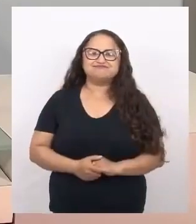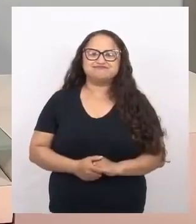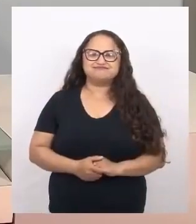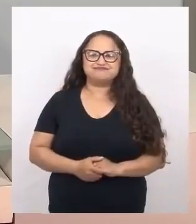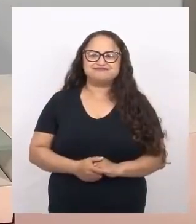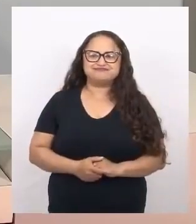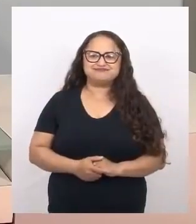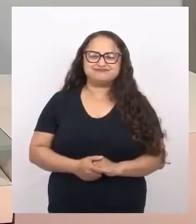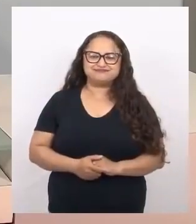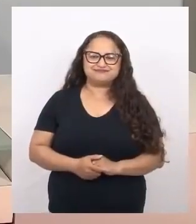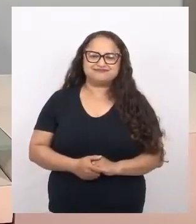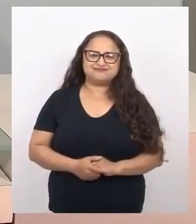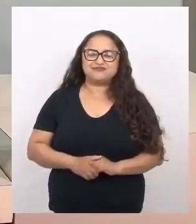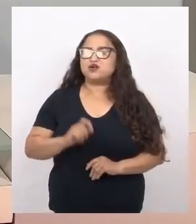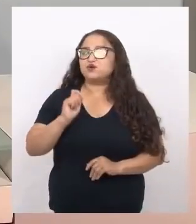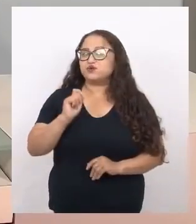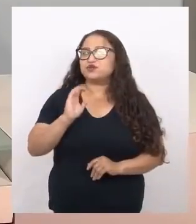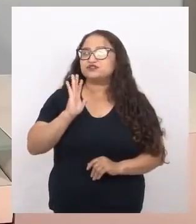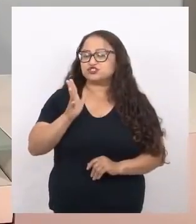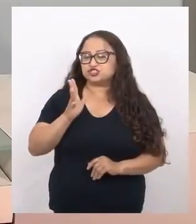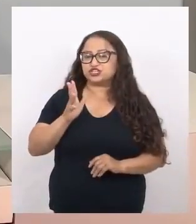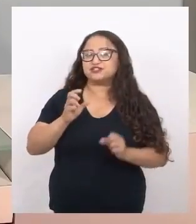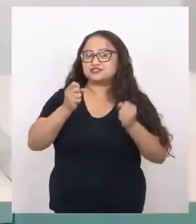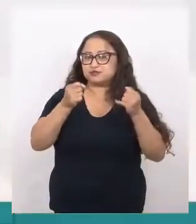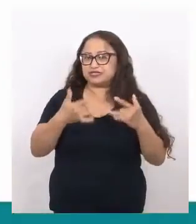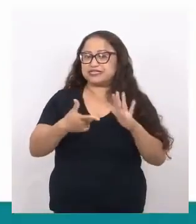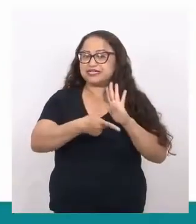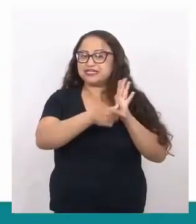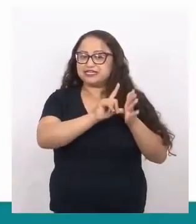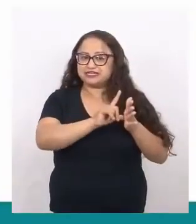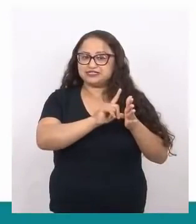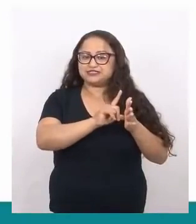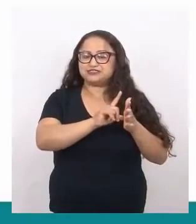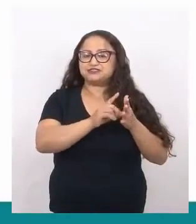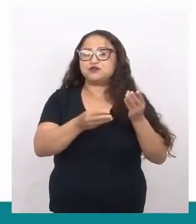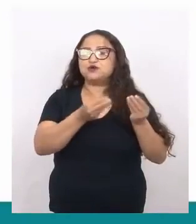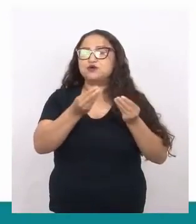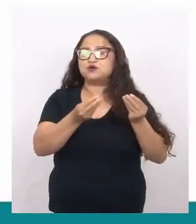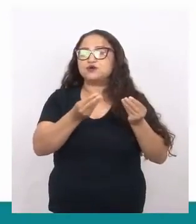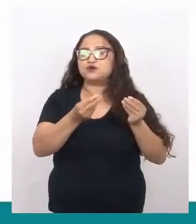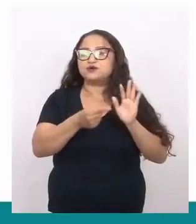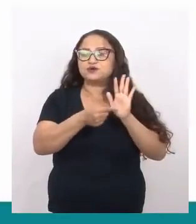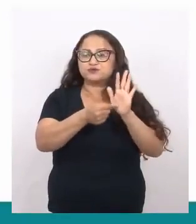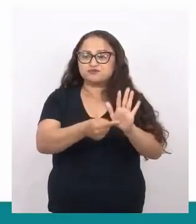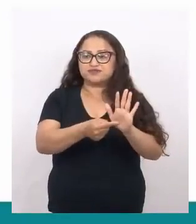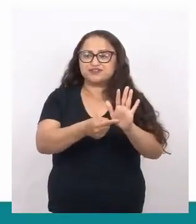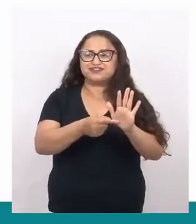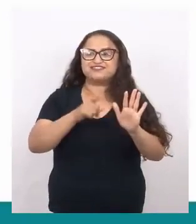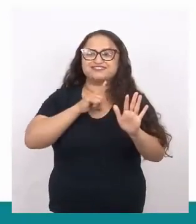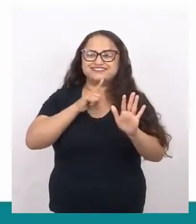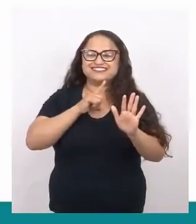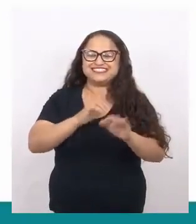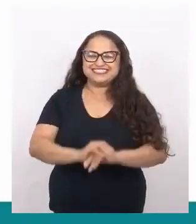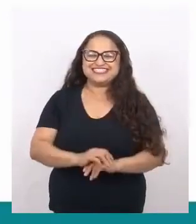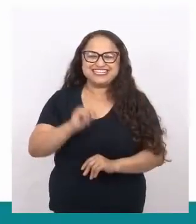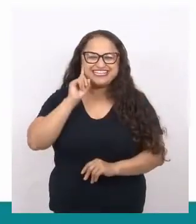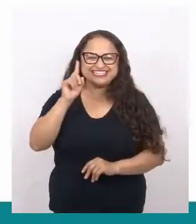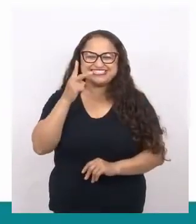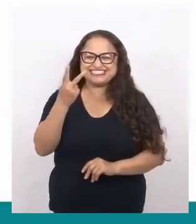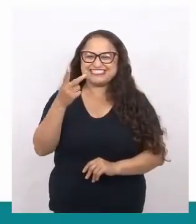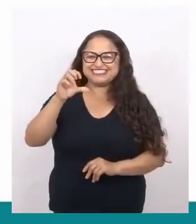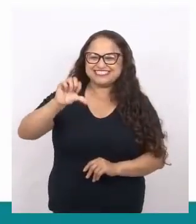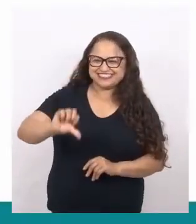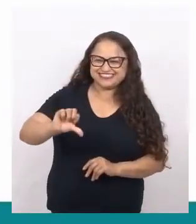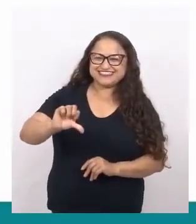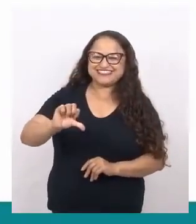Aqui é um pouquinho do que eu já falei, que vocês trouxeram, que é quando será a conferência de saldo. No dia 29, vocês poderão fazer